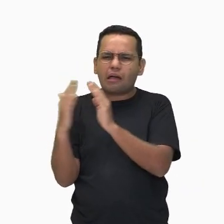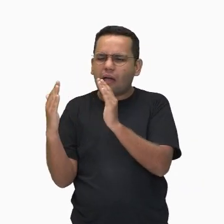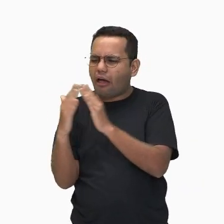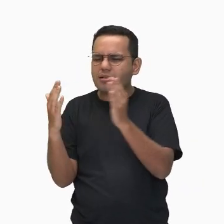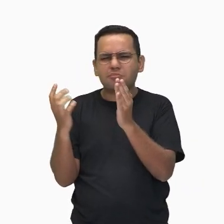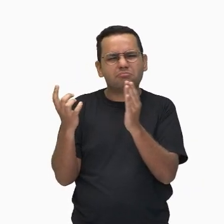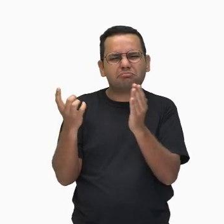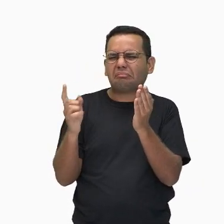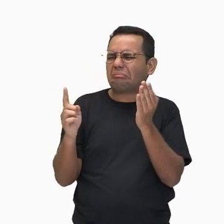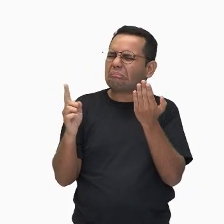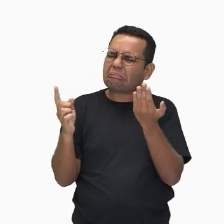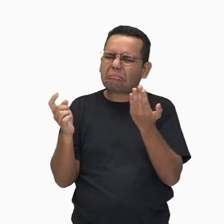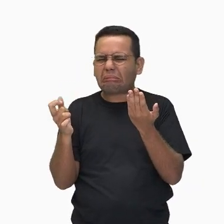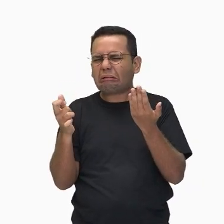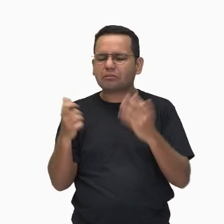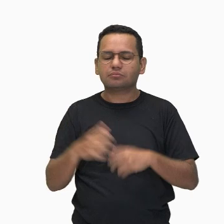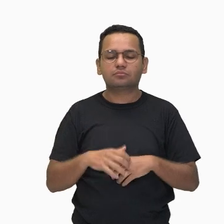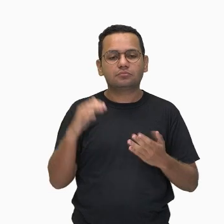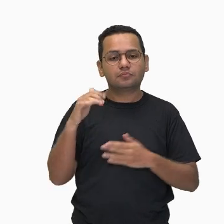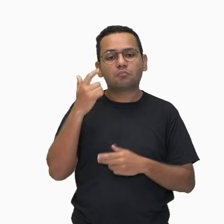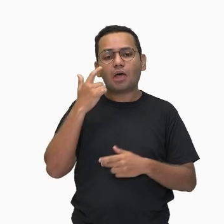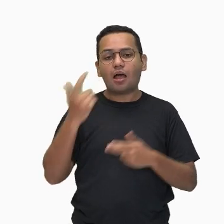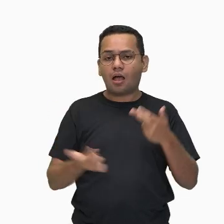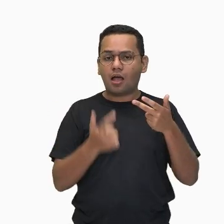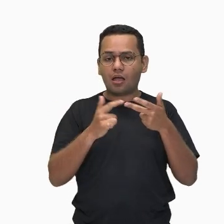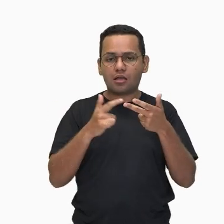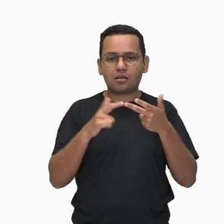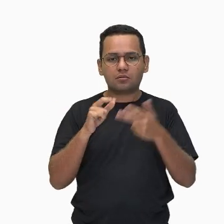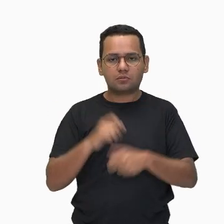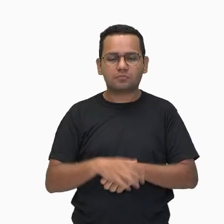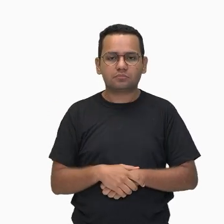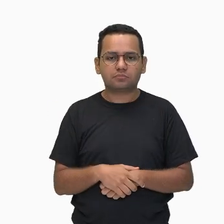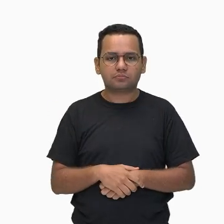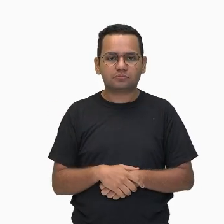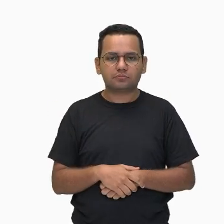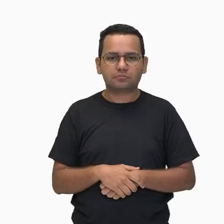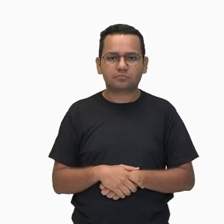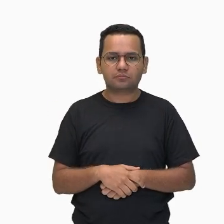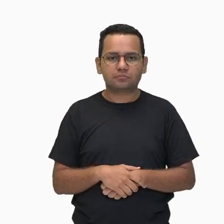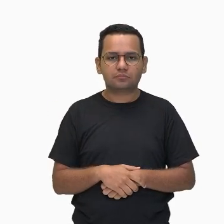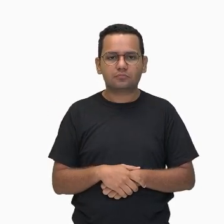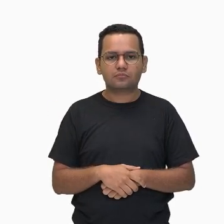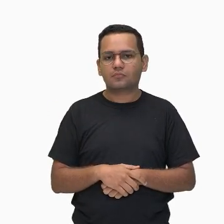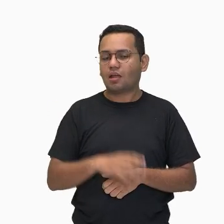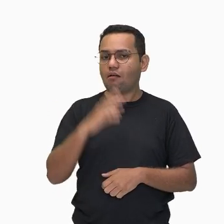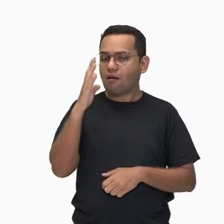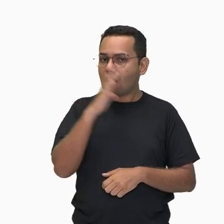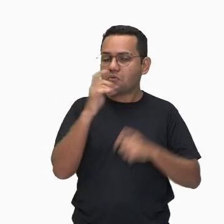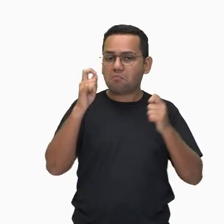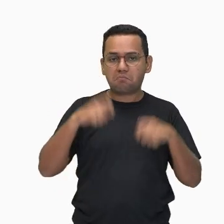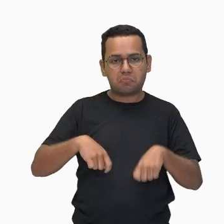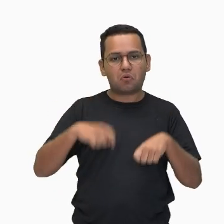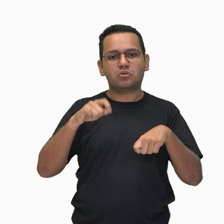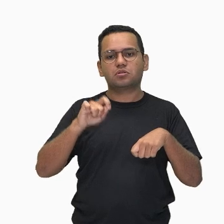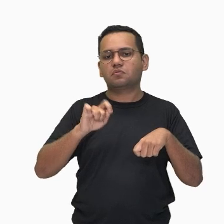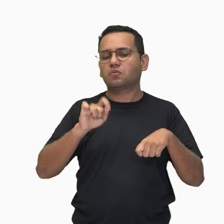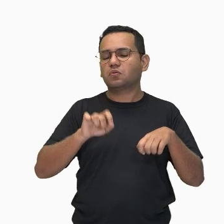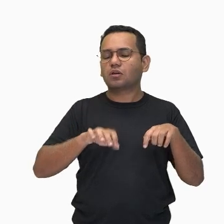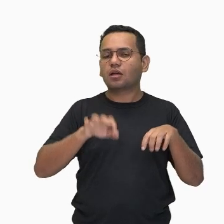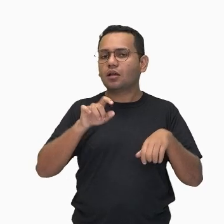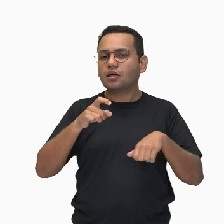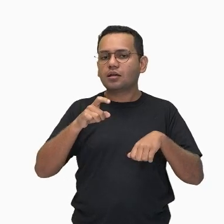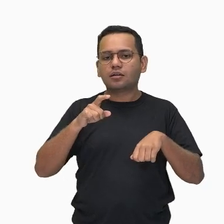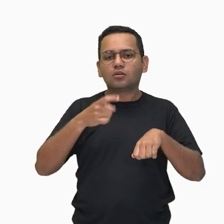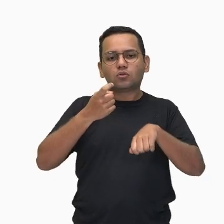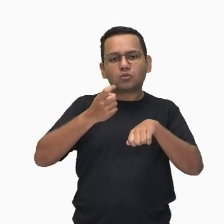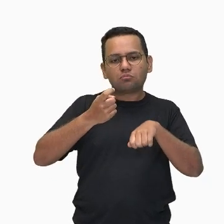empregado. A centrifugação é um método mais rápido de separação de sólidos, tá bom? Você tem ali